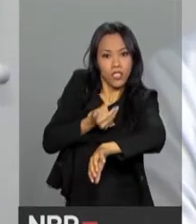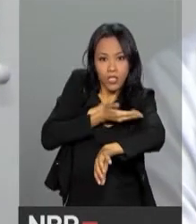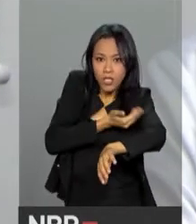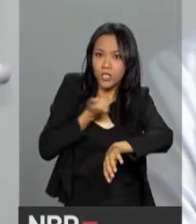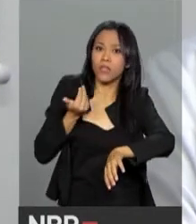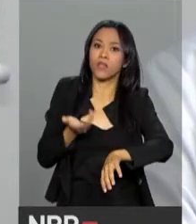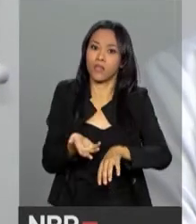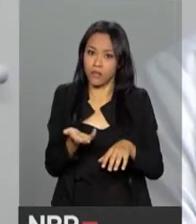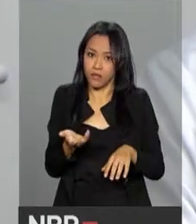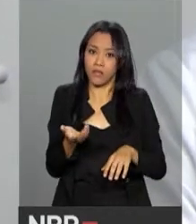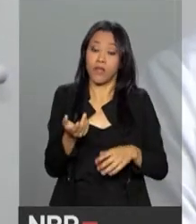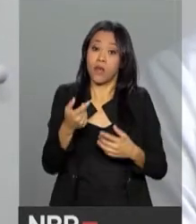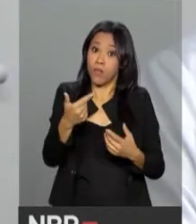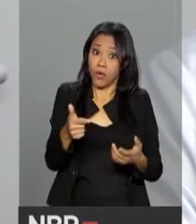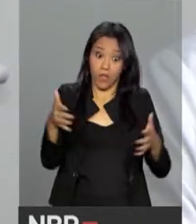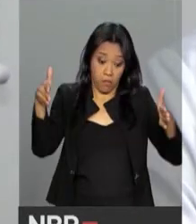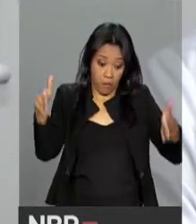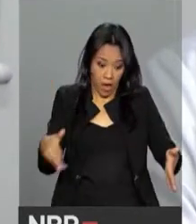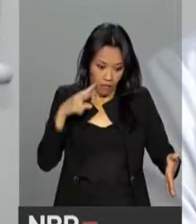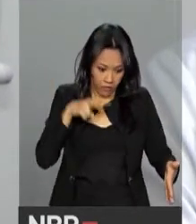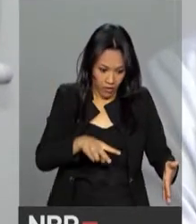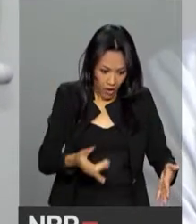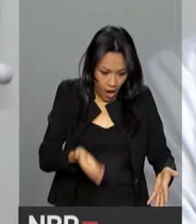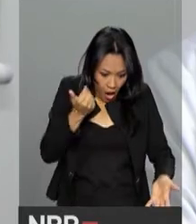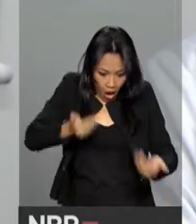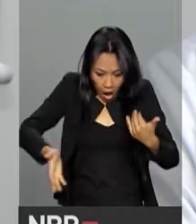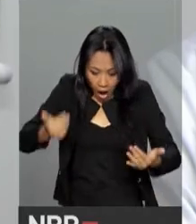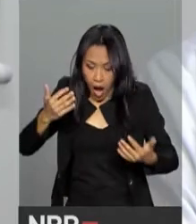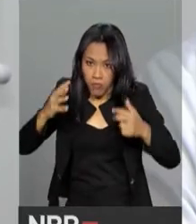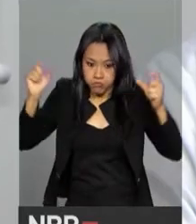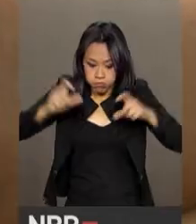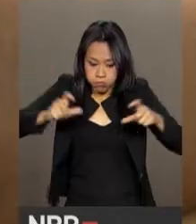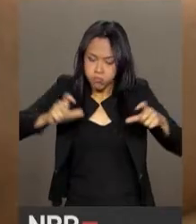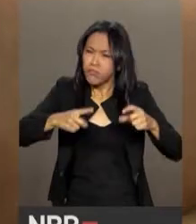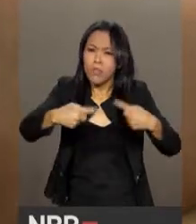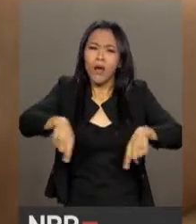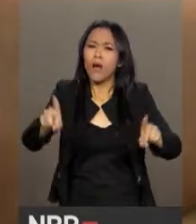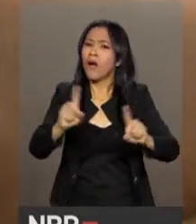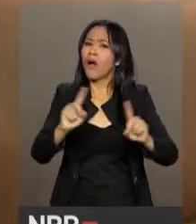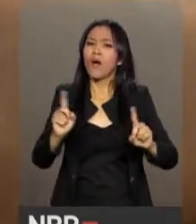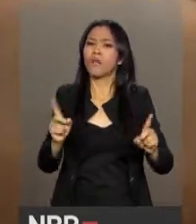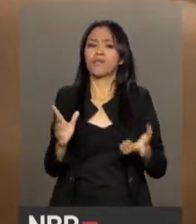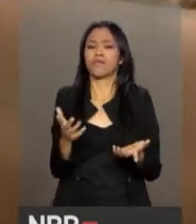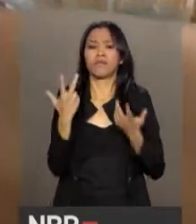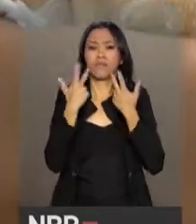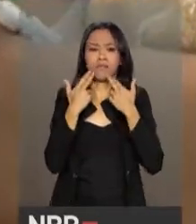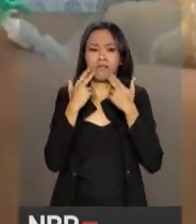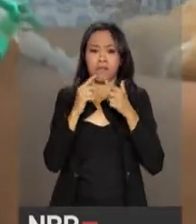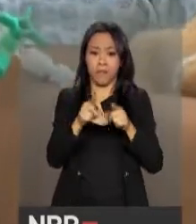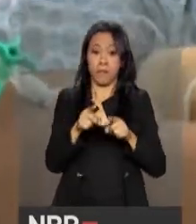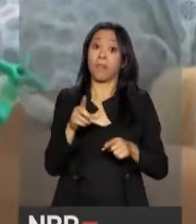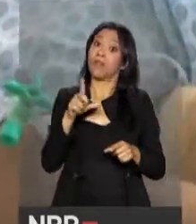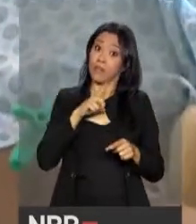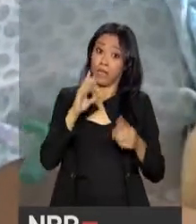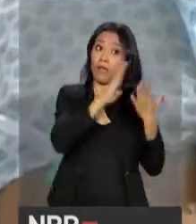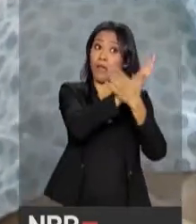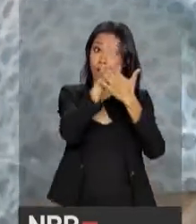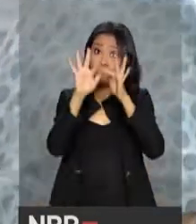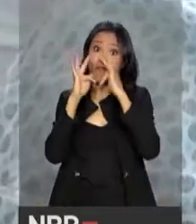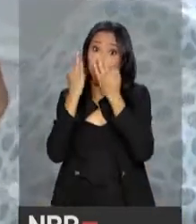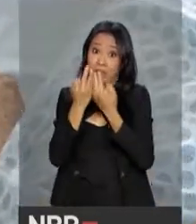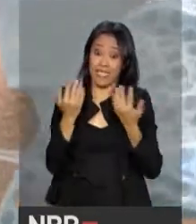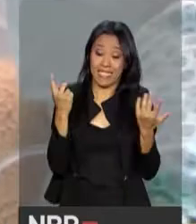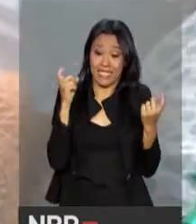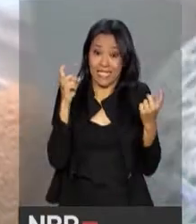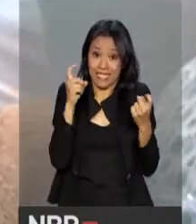nenhum impacto para um velório por um enterro digno posteriormente apesar da resistência dos familiares o número de doações